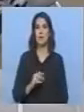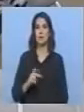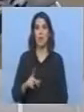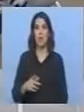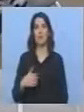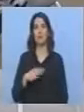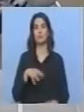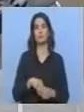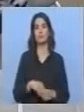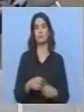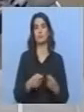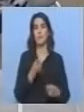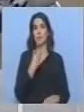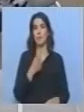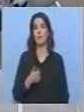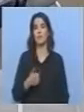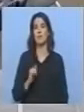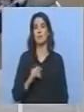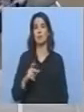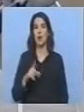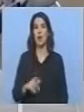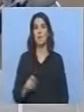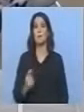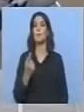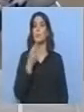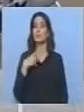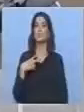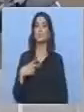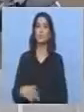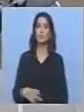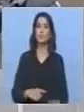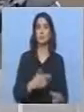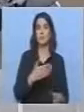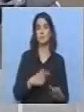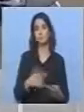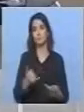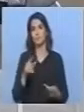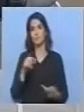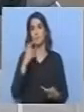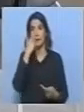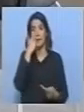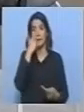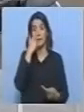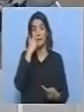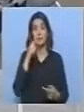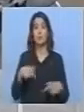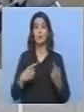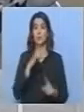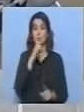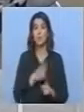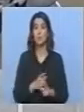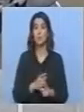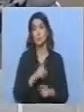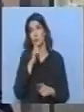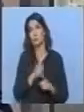nos medicamentos de Bial, o caso do Zebinix, do primeiro medicamento português, e também no segundo, no Ongentes. E depois,